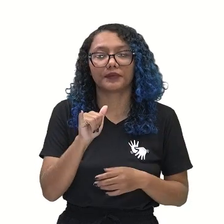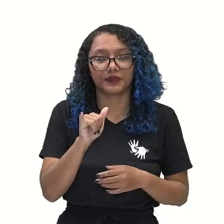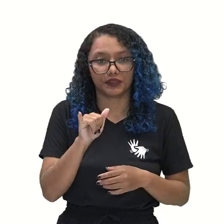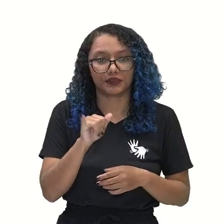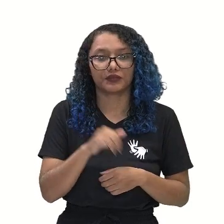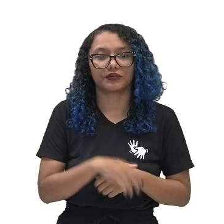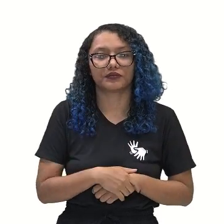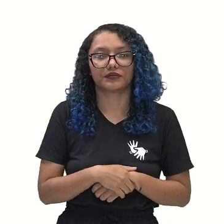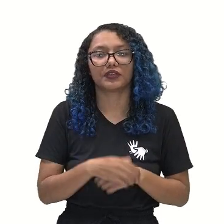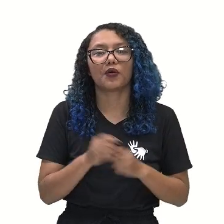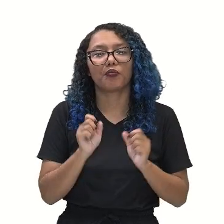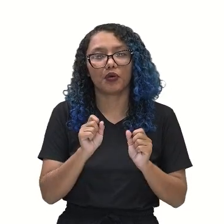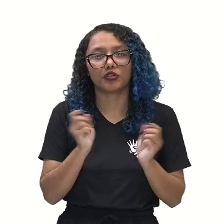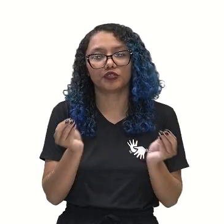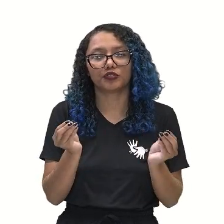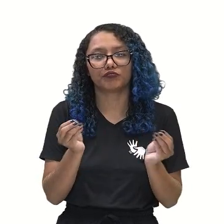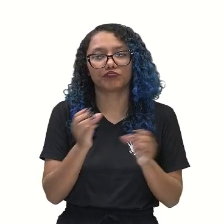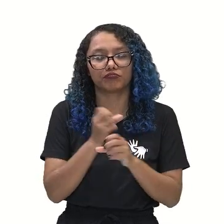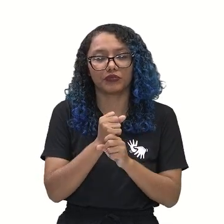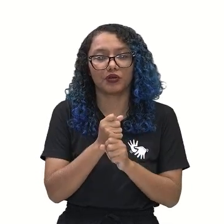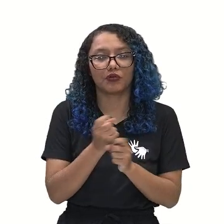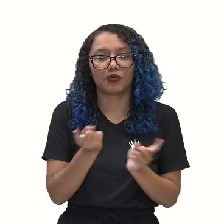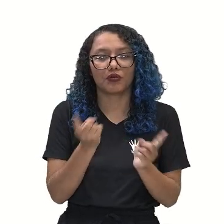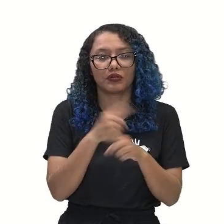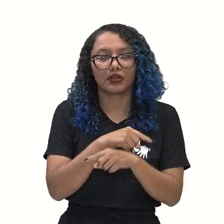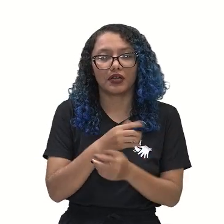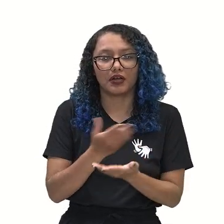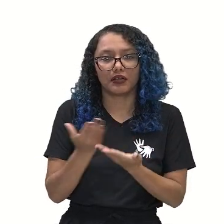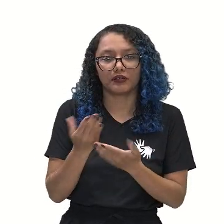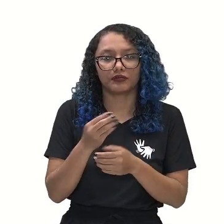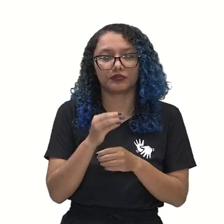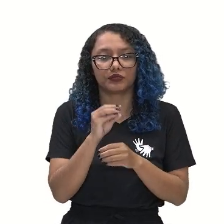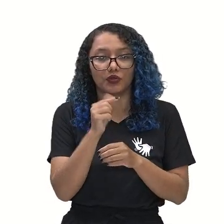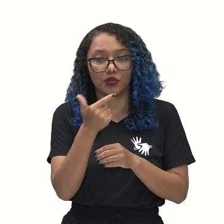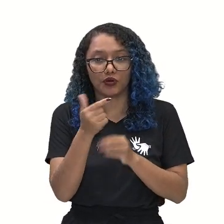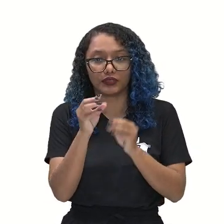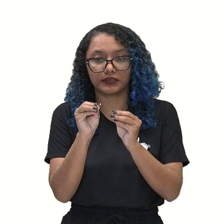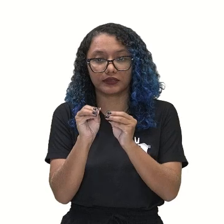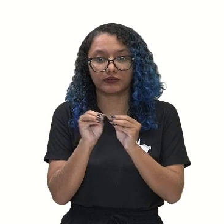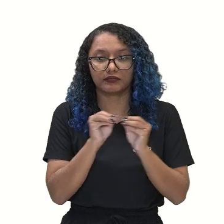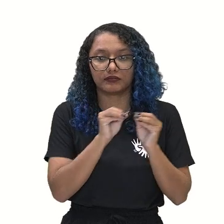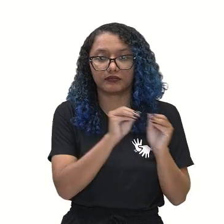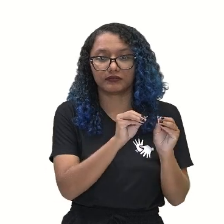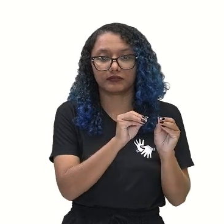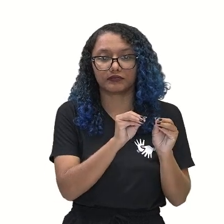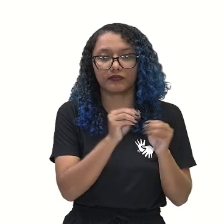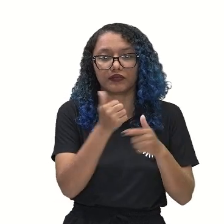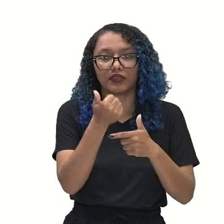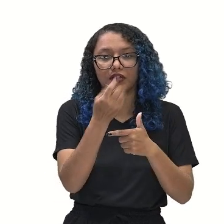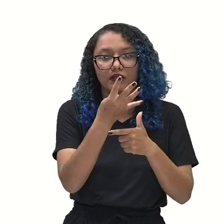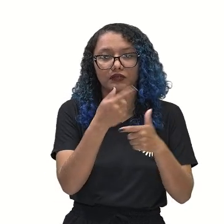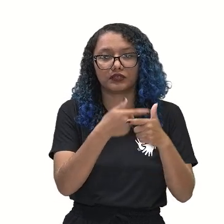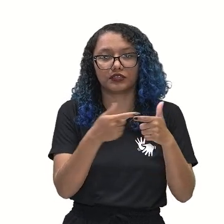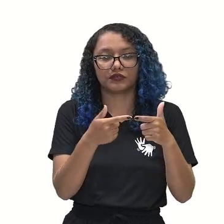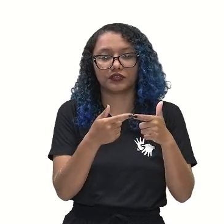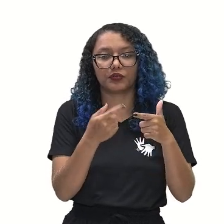com a operação inversa, o 2 passa para cá dividindo, portanto, chegamos a